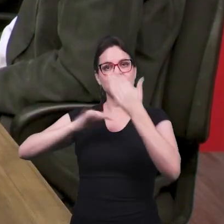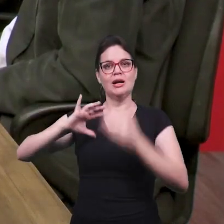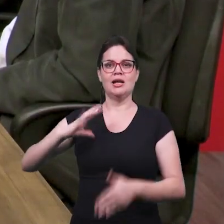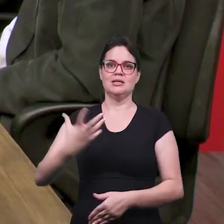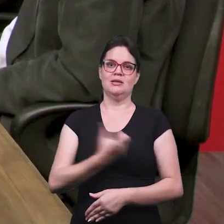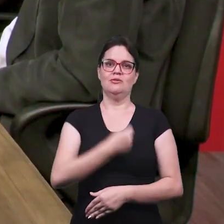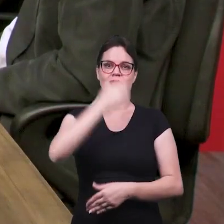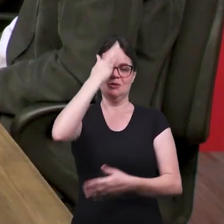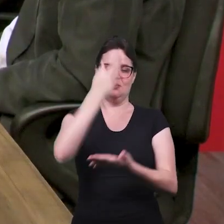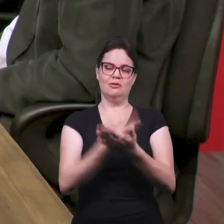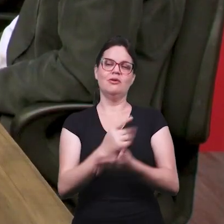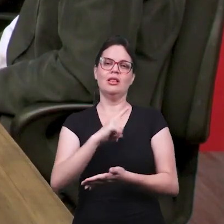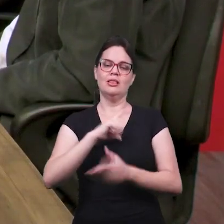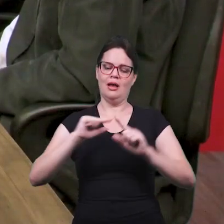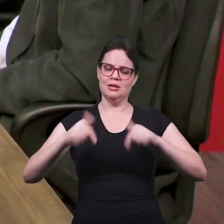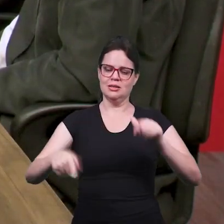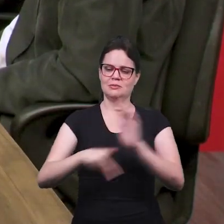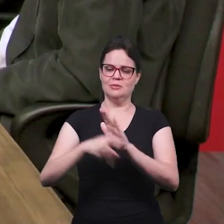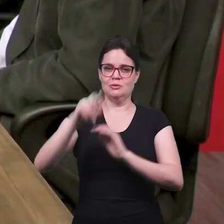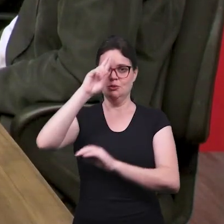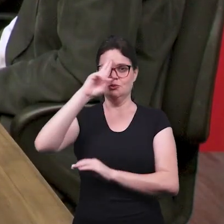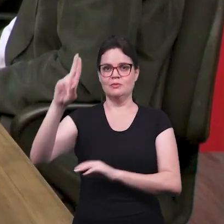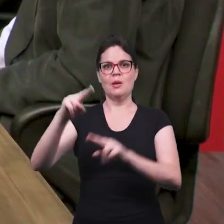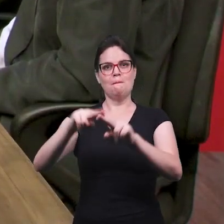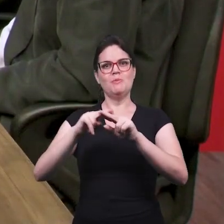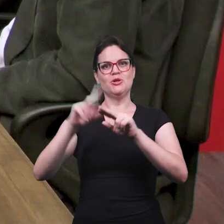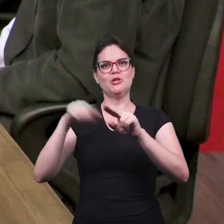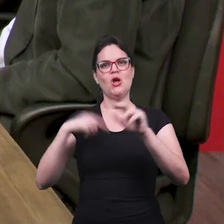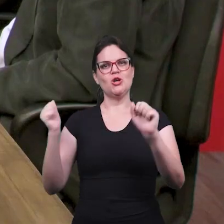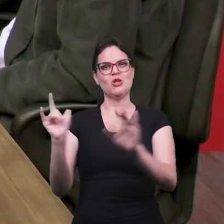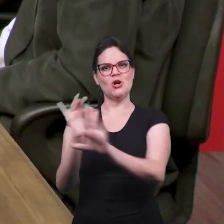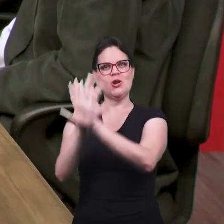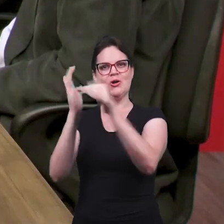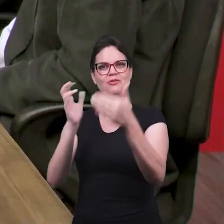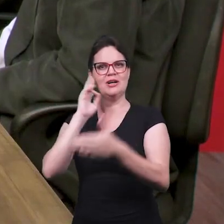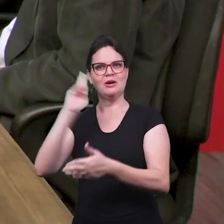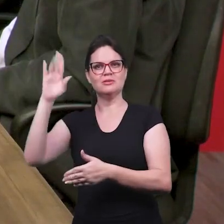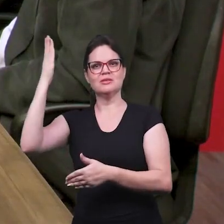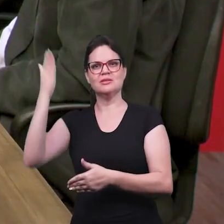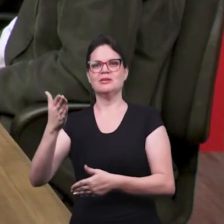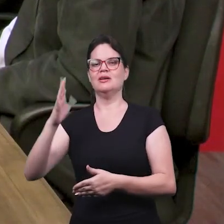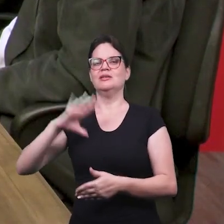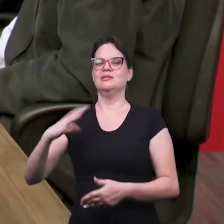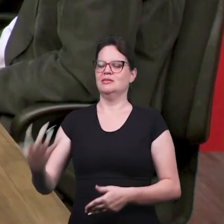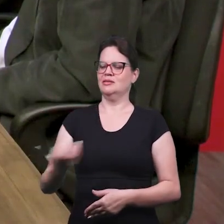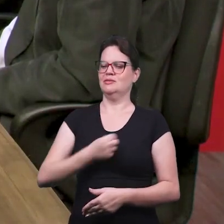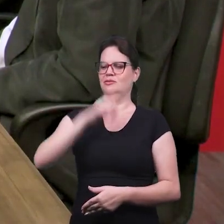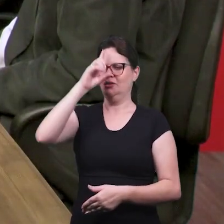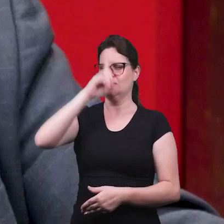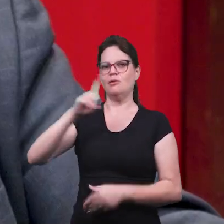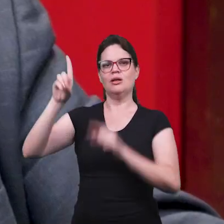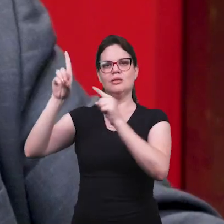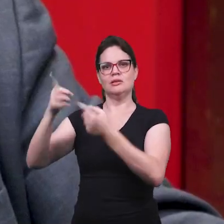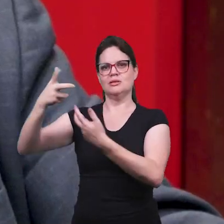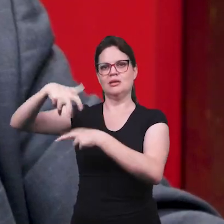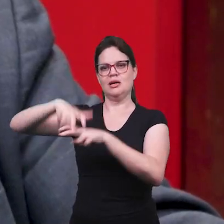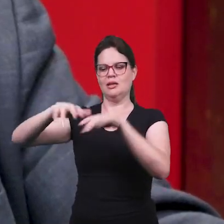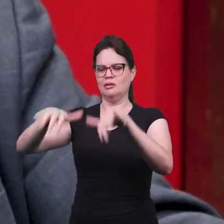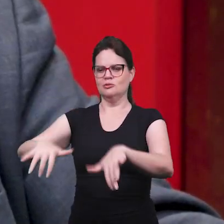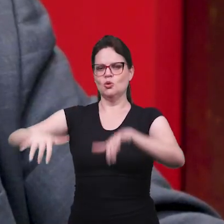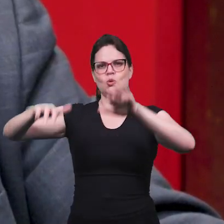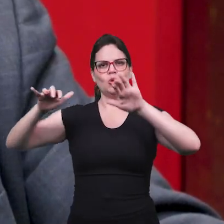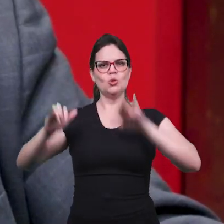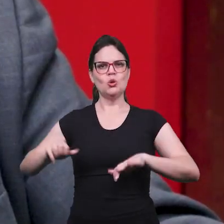vida. Por isso que a glorificação não é a igreja. Salvação ao nosso Deus que está sentado no trono e ao Cordeiro. O louvor é ao